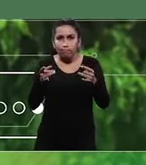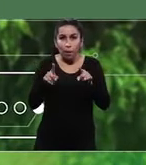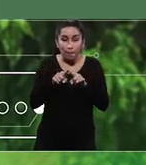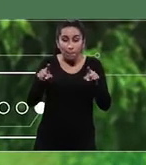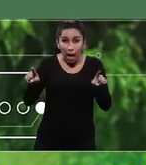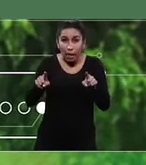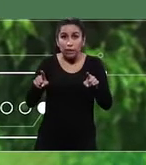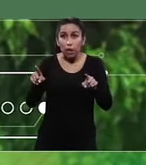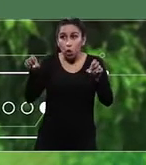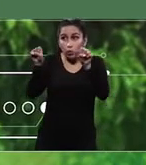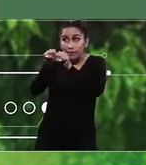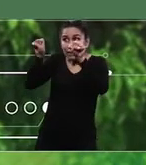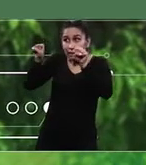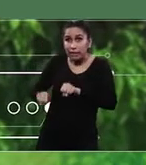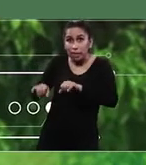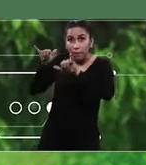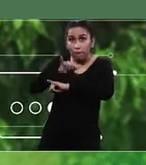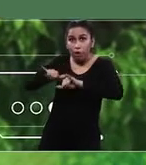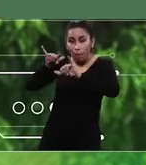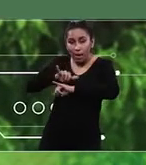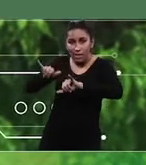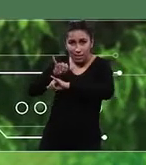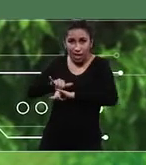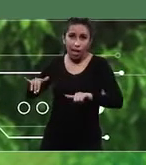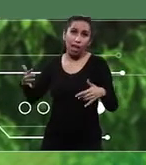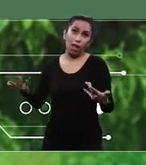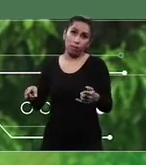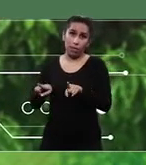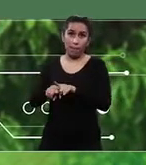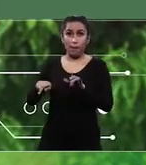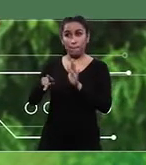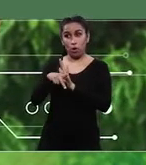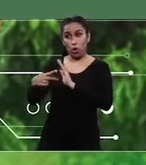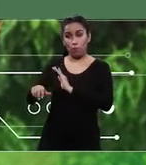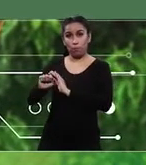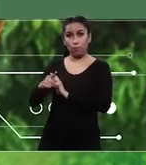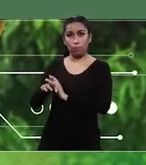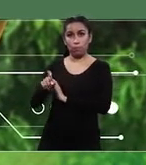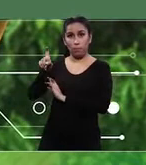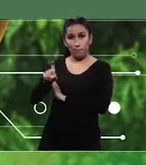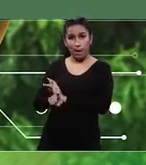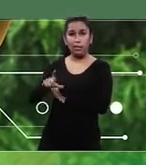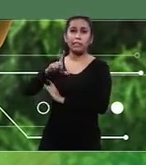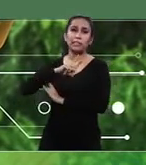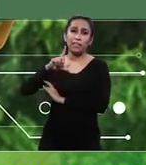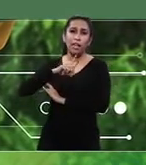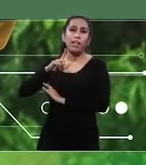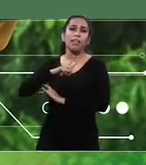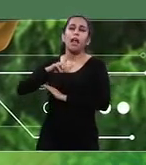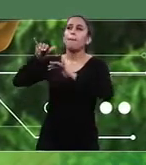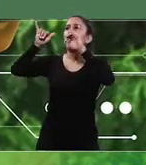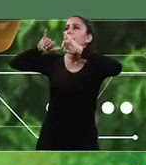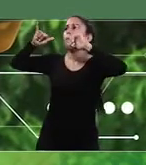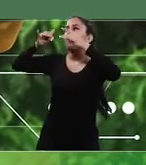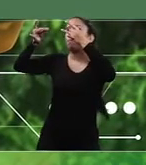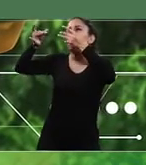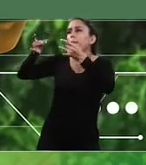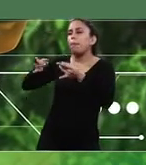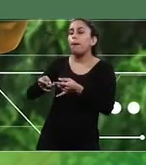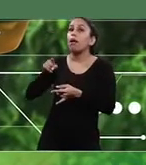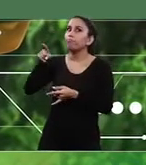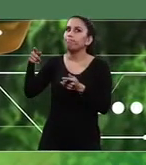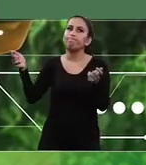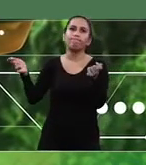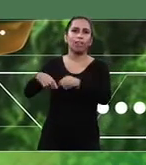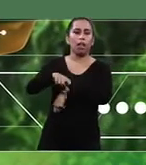nossos sistemas de informação e os sistemas da Apex, diferentes painéis de comércio, permitem que as empresas possam navegar